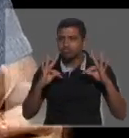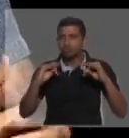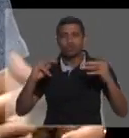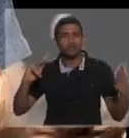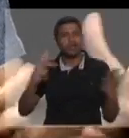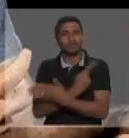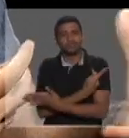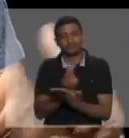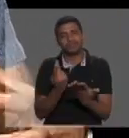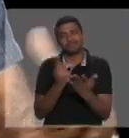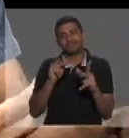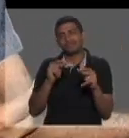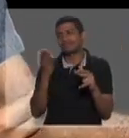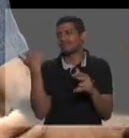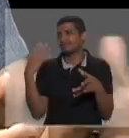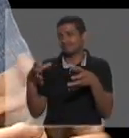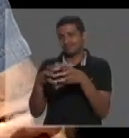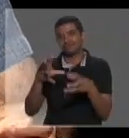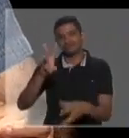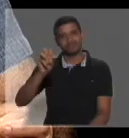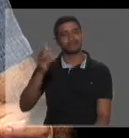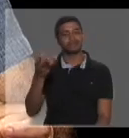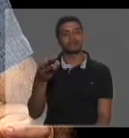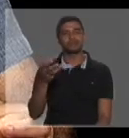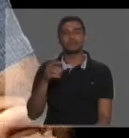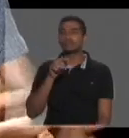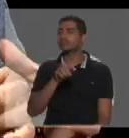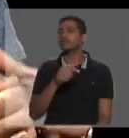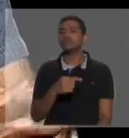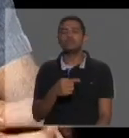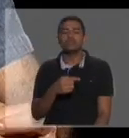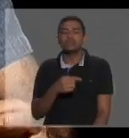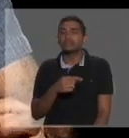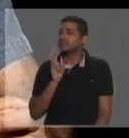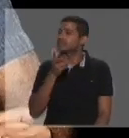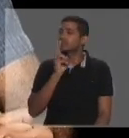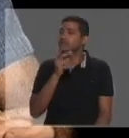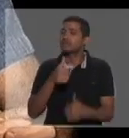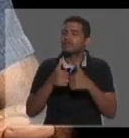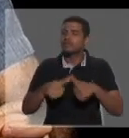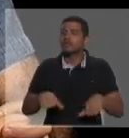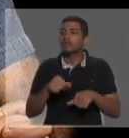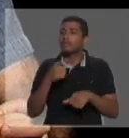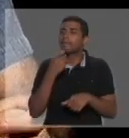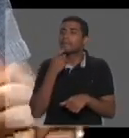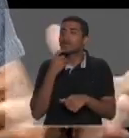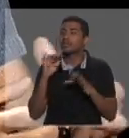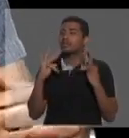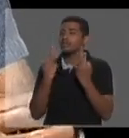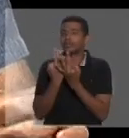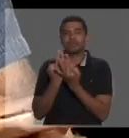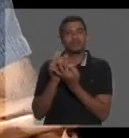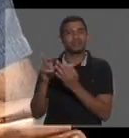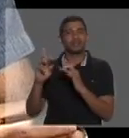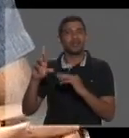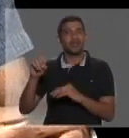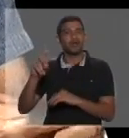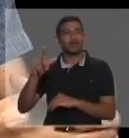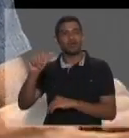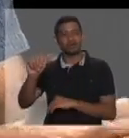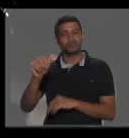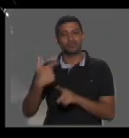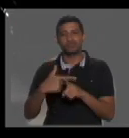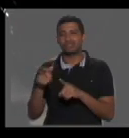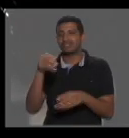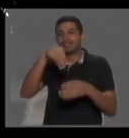essa complexidade que foram a vida desses garotos. Ele foi aquele que ficou mais perto da família Rocha Miranda, porque ele